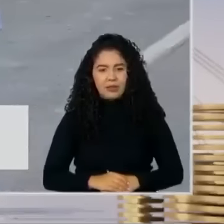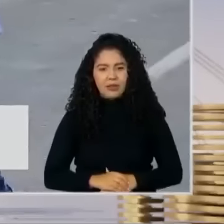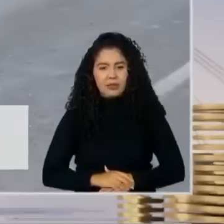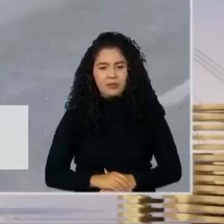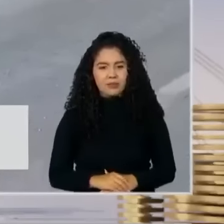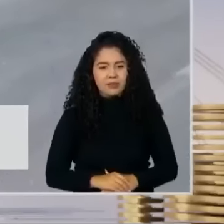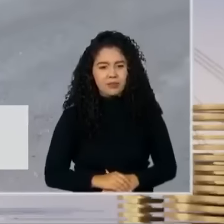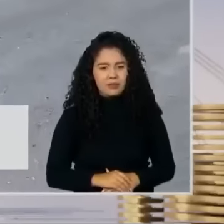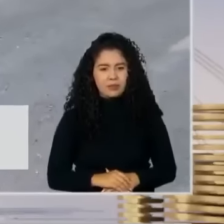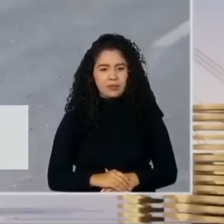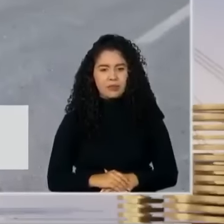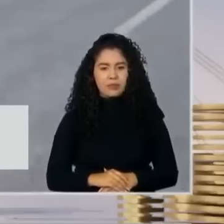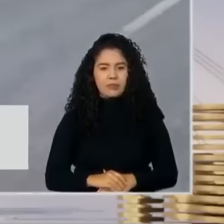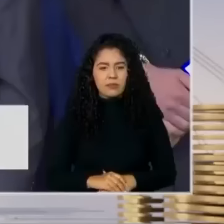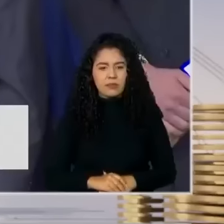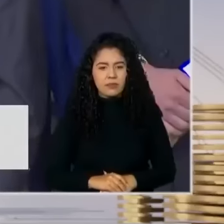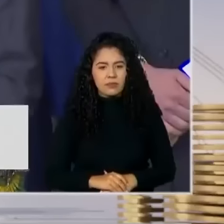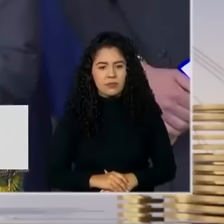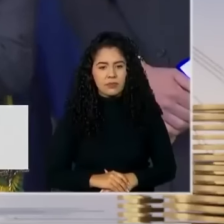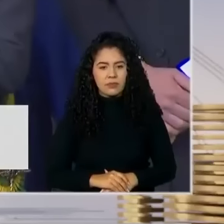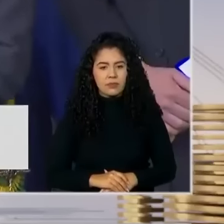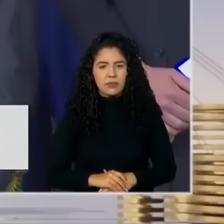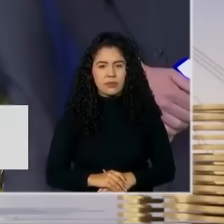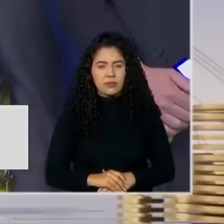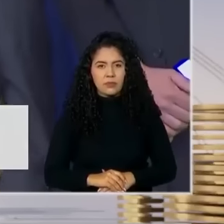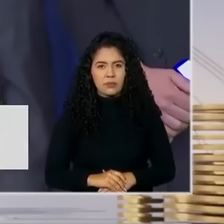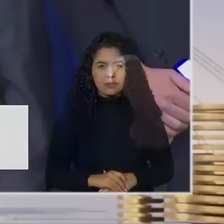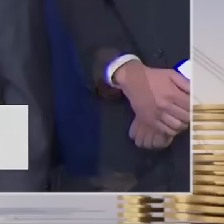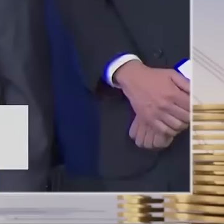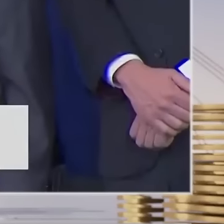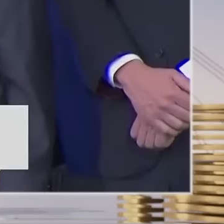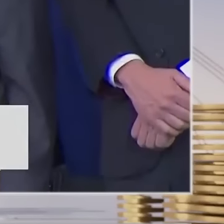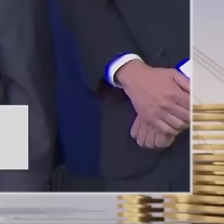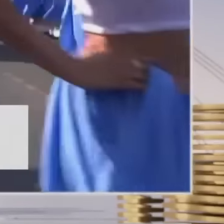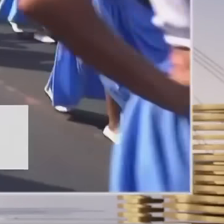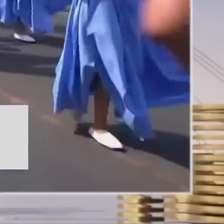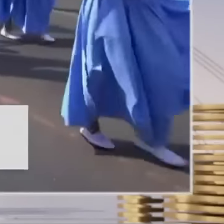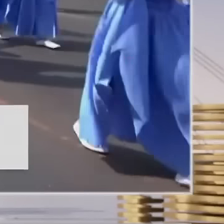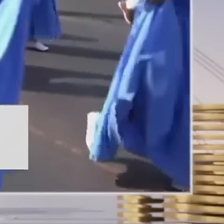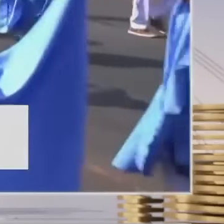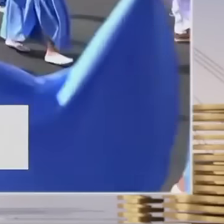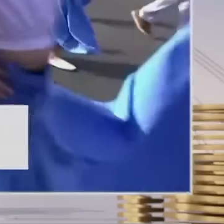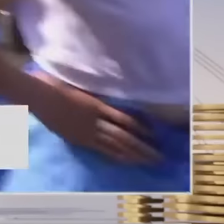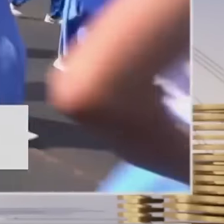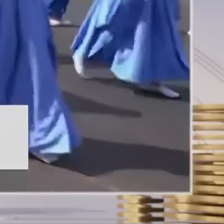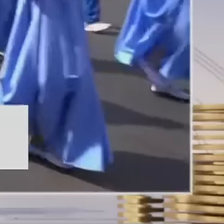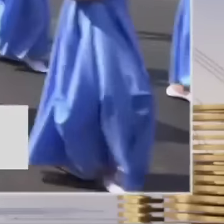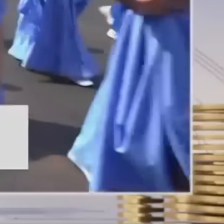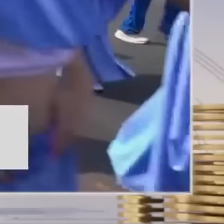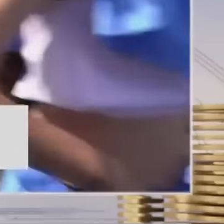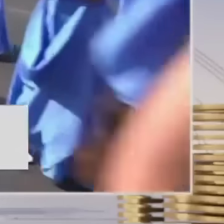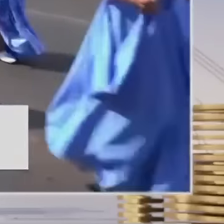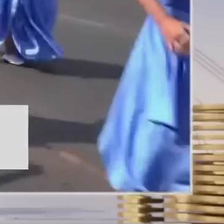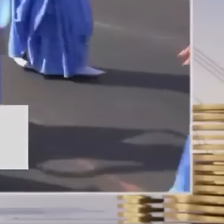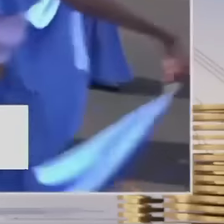regular a liberdade de expressão em nome da democracia, né? Então, esse é o contexto daquele que está fazendo o desfile